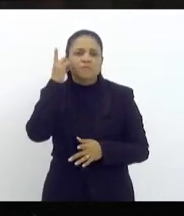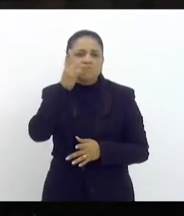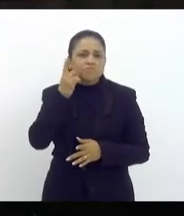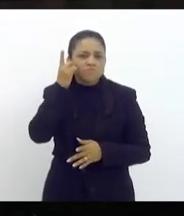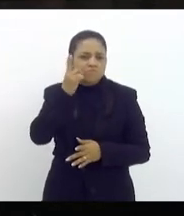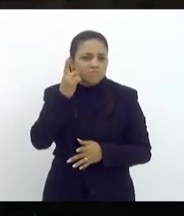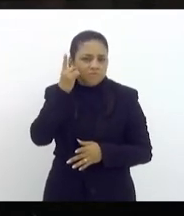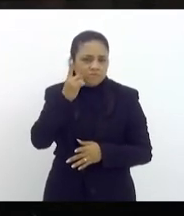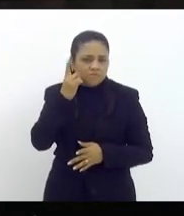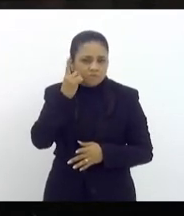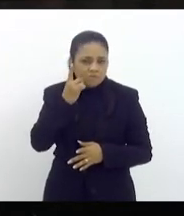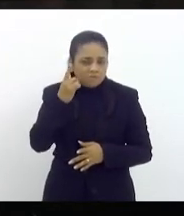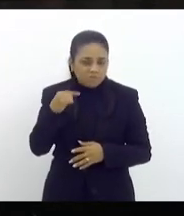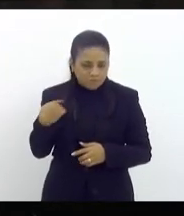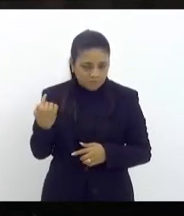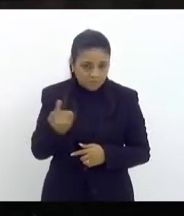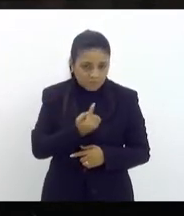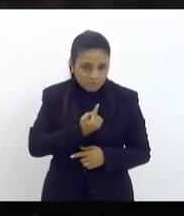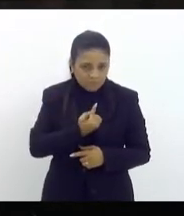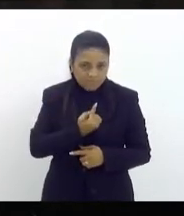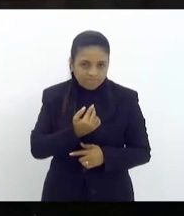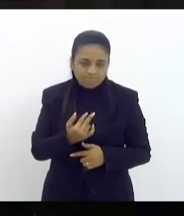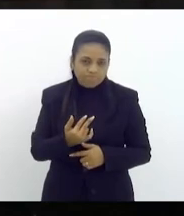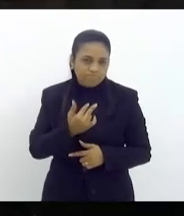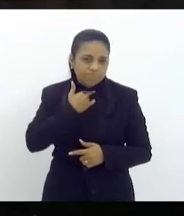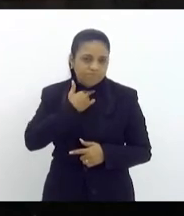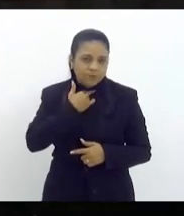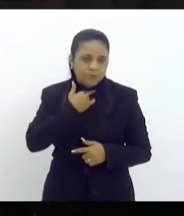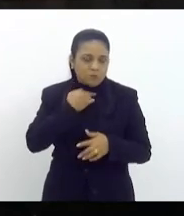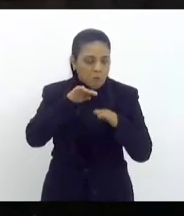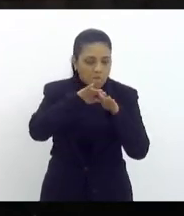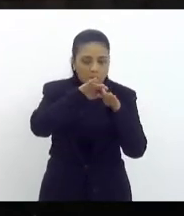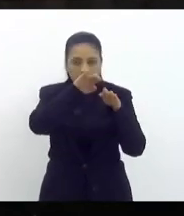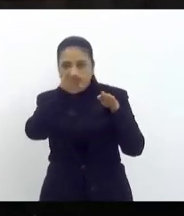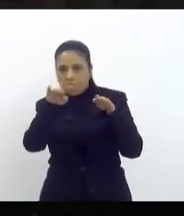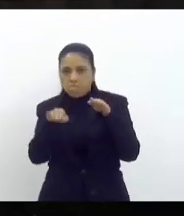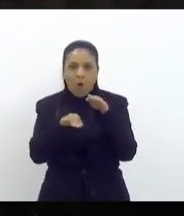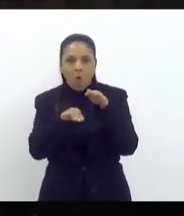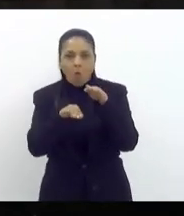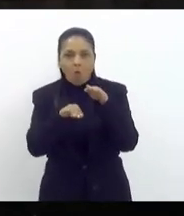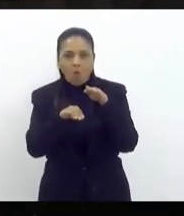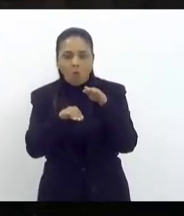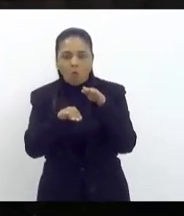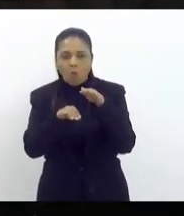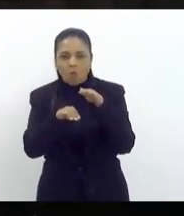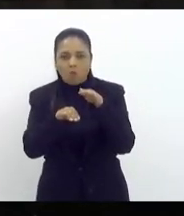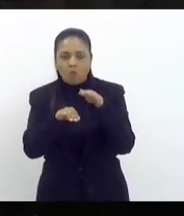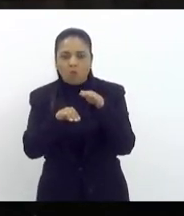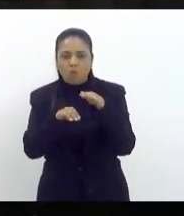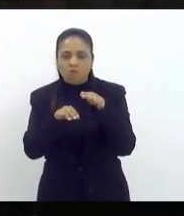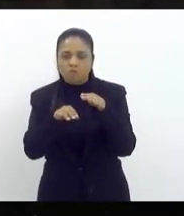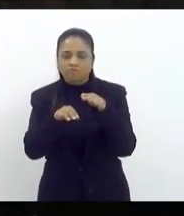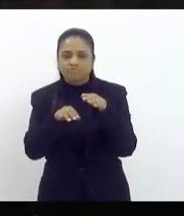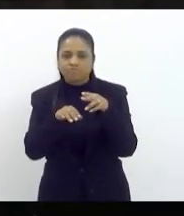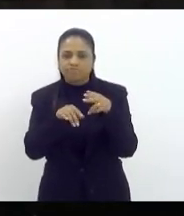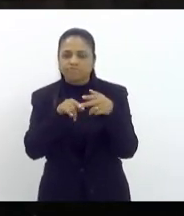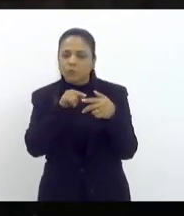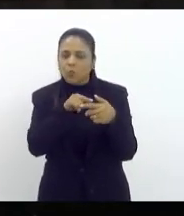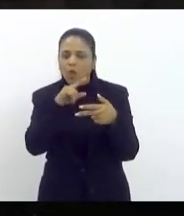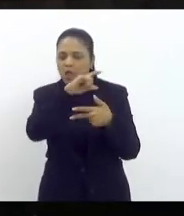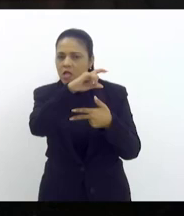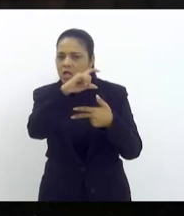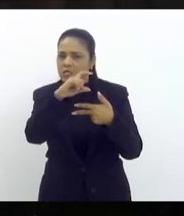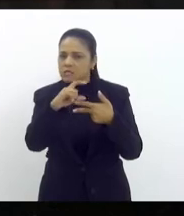podemos nos rebaixar enquanto um puxadinho do executivo quando